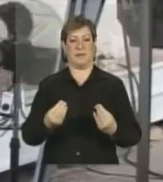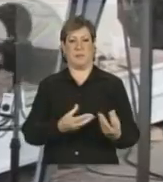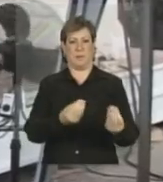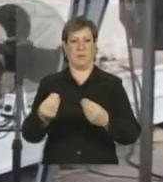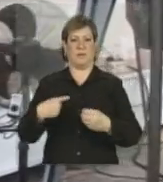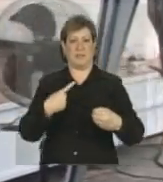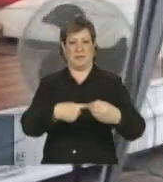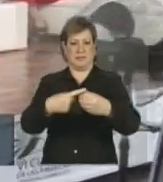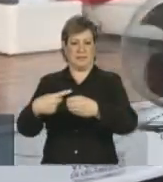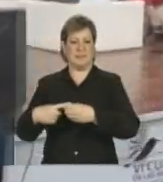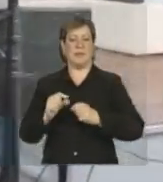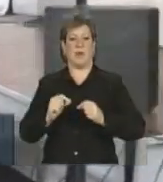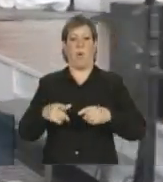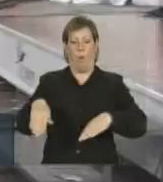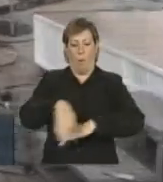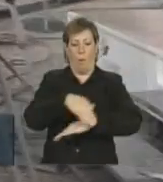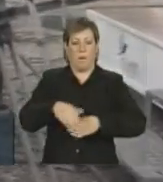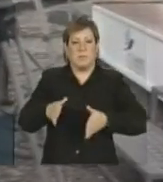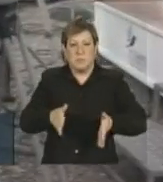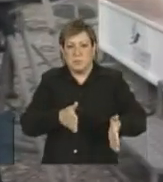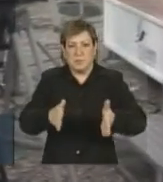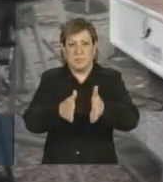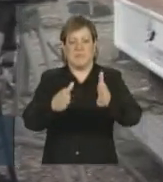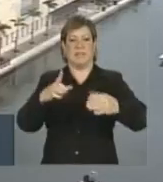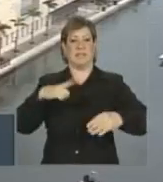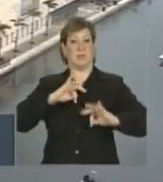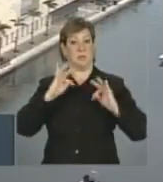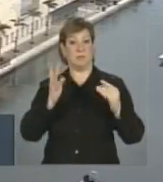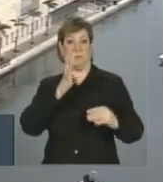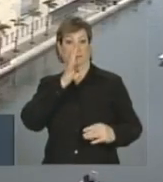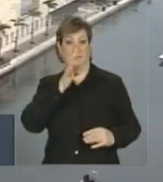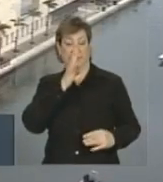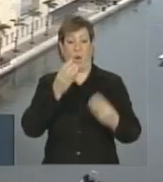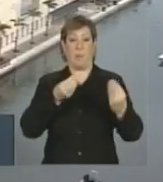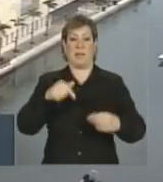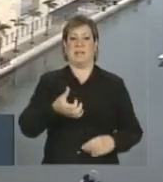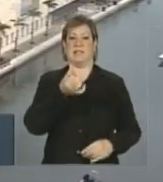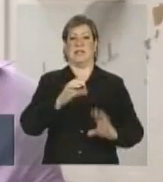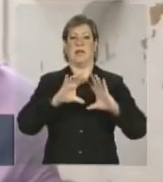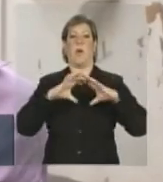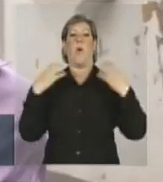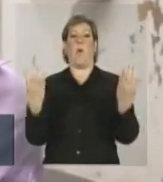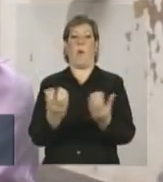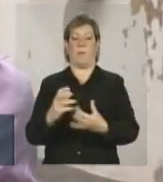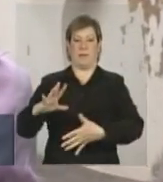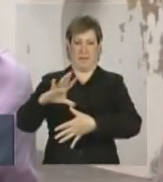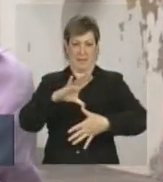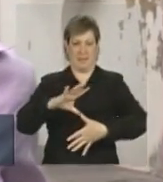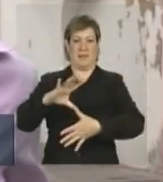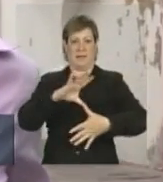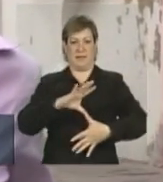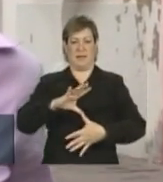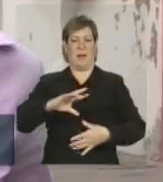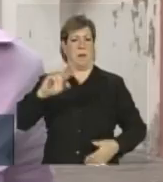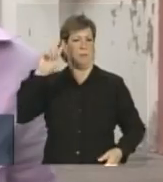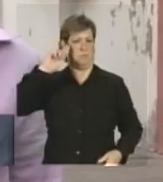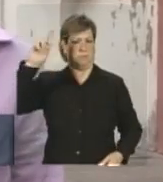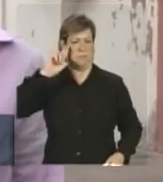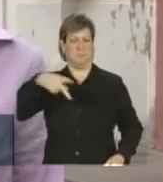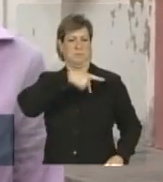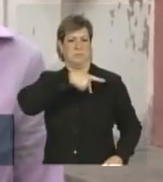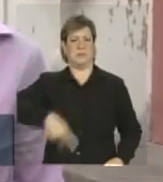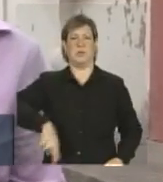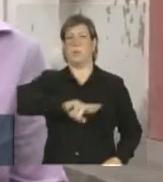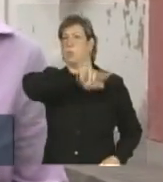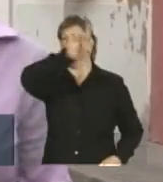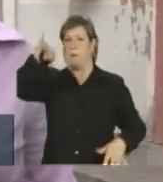semana, desperta a atenção de várias partes do planeta pela sexta Cúpula das Américas. A presença de líderes mundiais em Cartagena